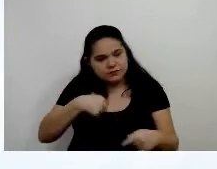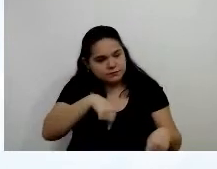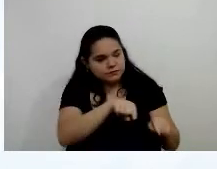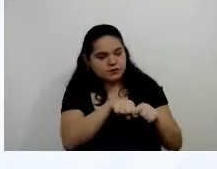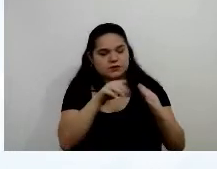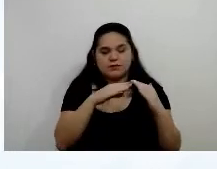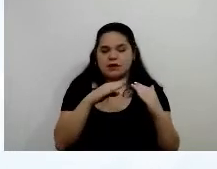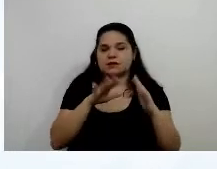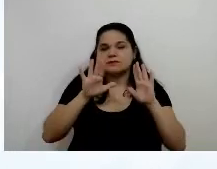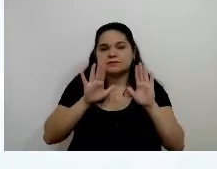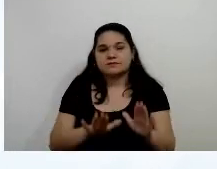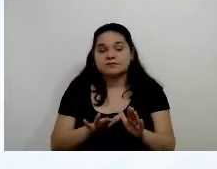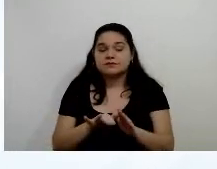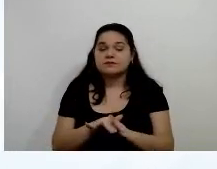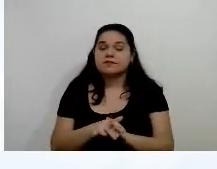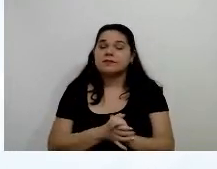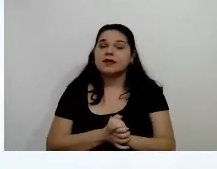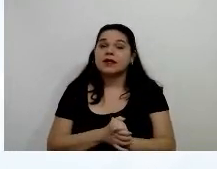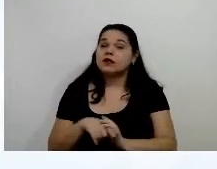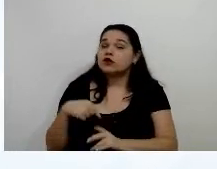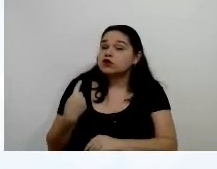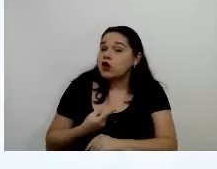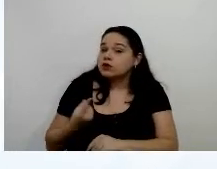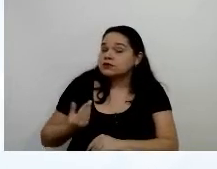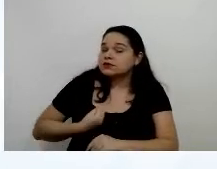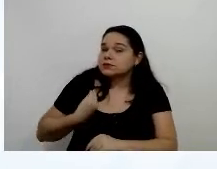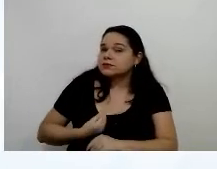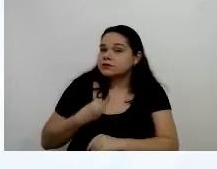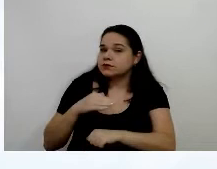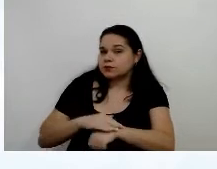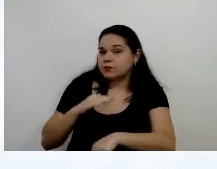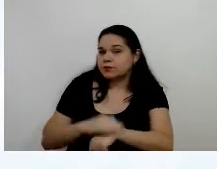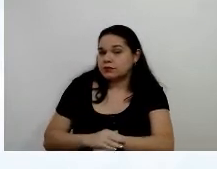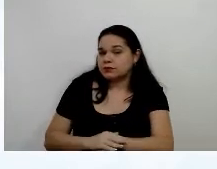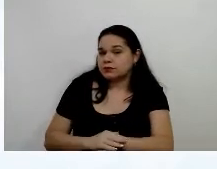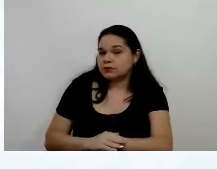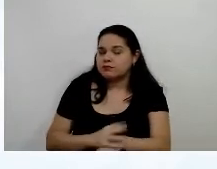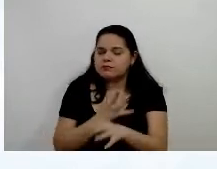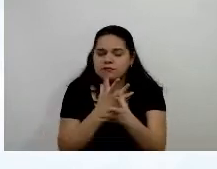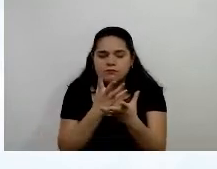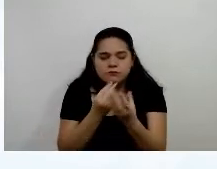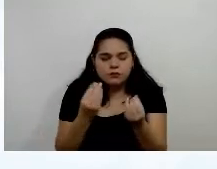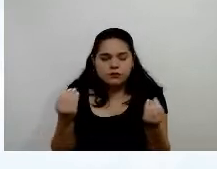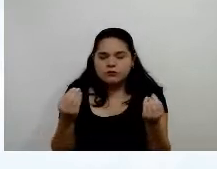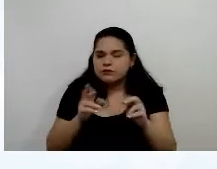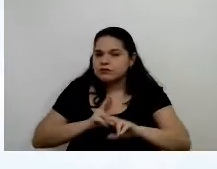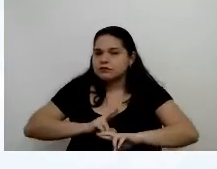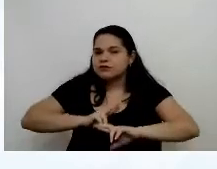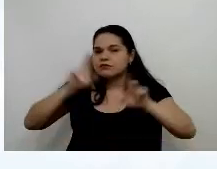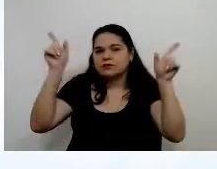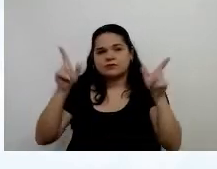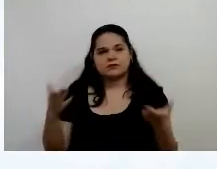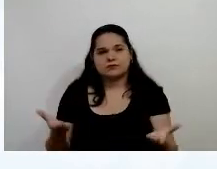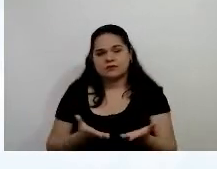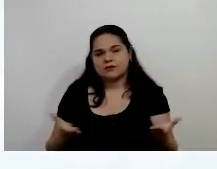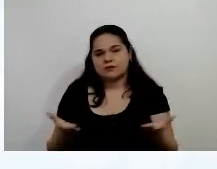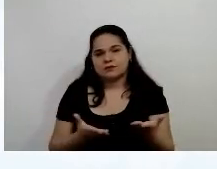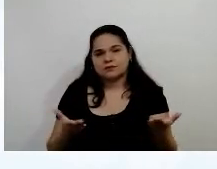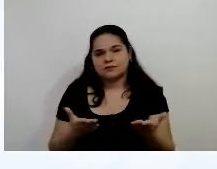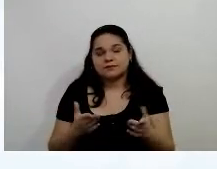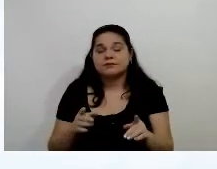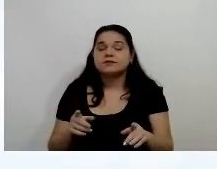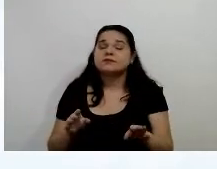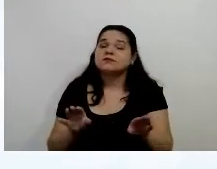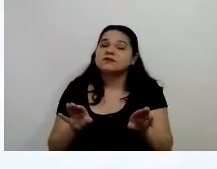Nós estamos vivendo num momento muito, mas muito atípico, até por conta do que está acontecendo em